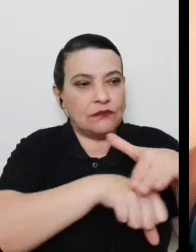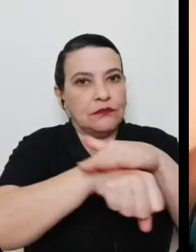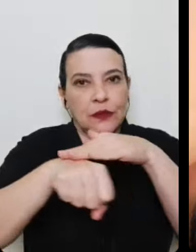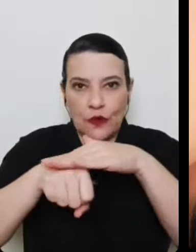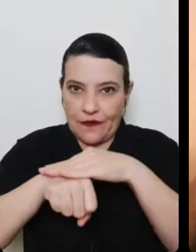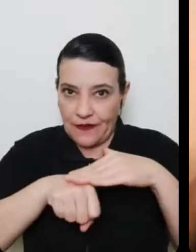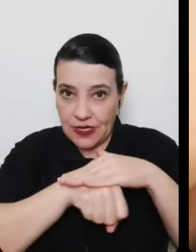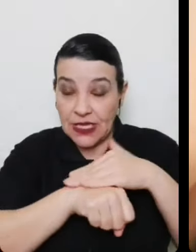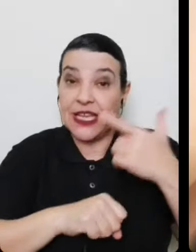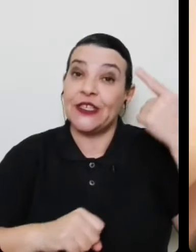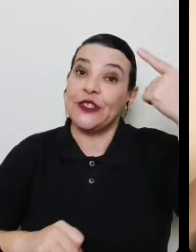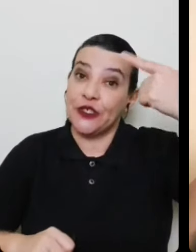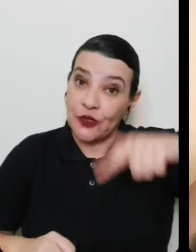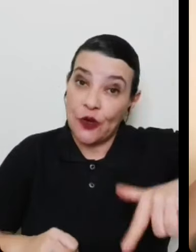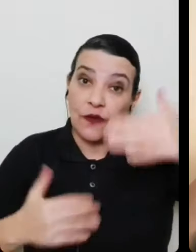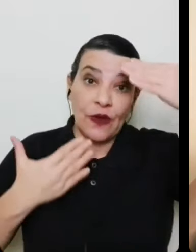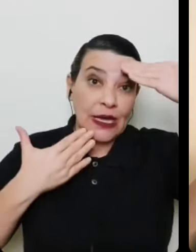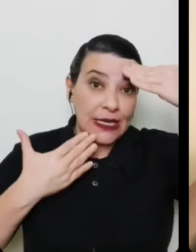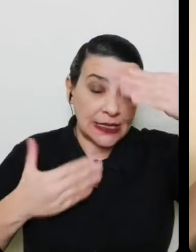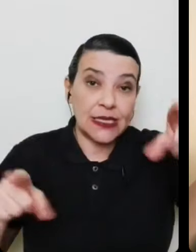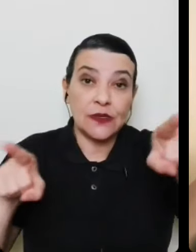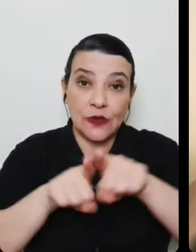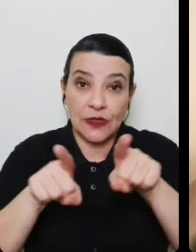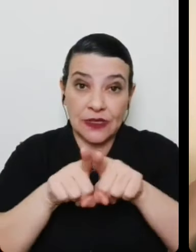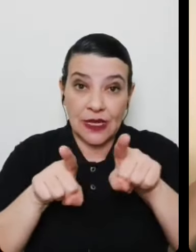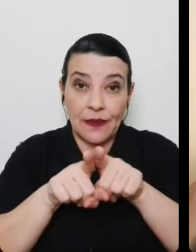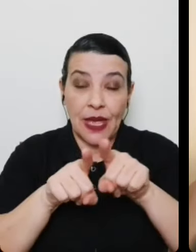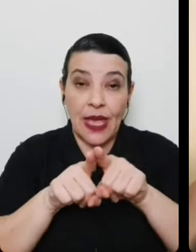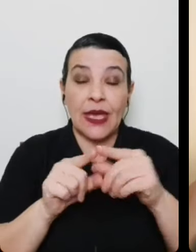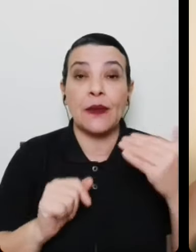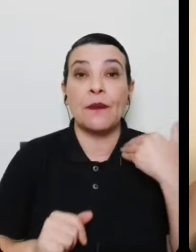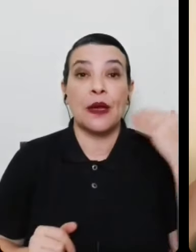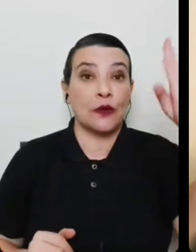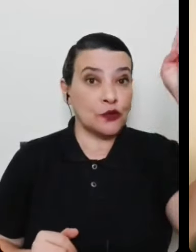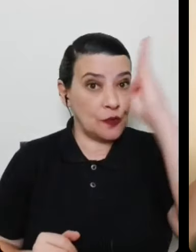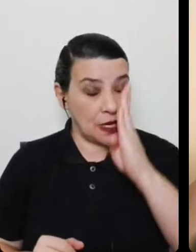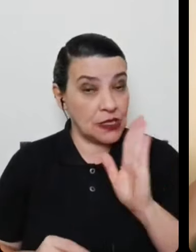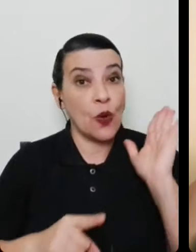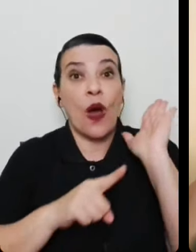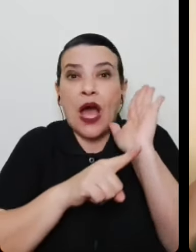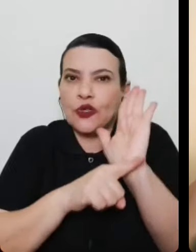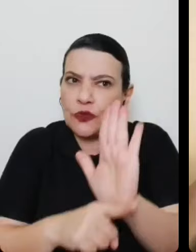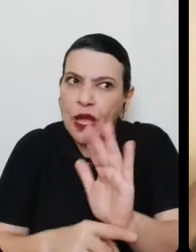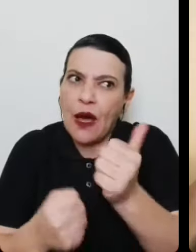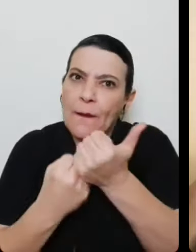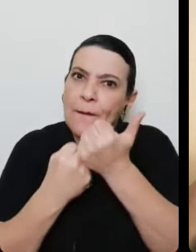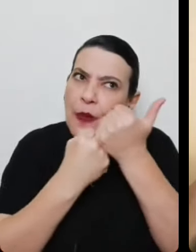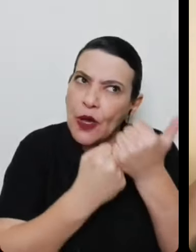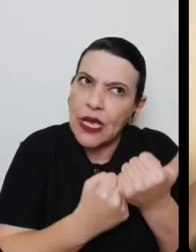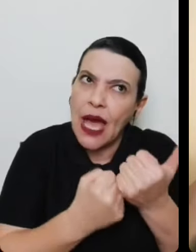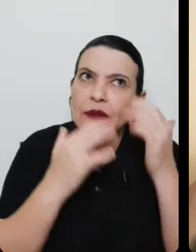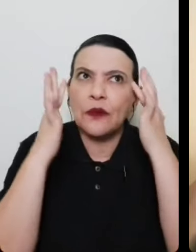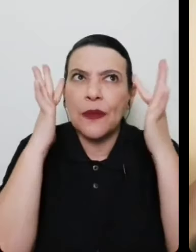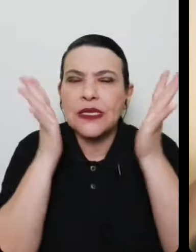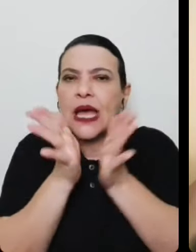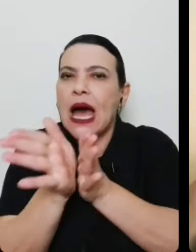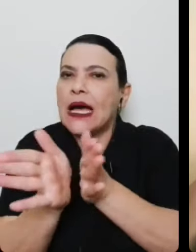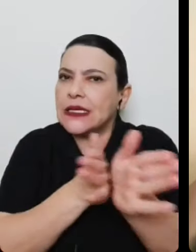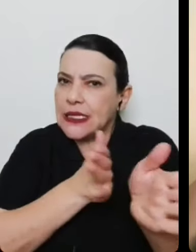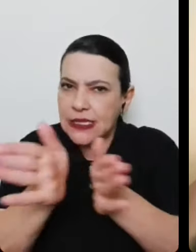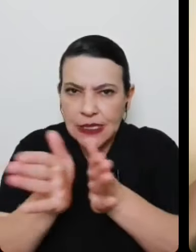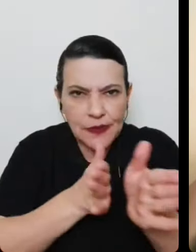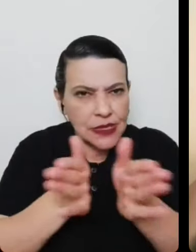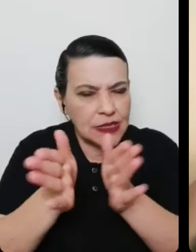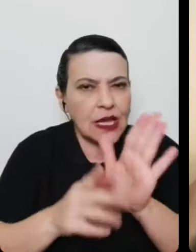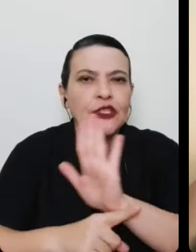De novo, né? Agradeço também à Fundação Banco do Brasil, que também tem ajudado a gente a pensar nessa questão da acessibilidade de uma maneira sistemática,